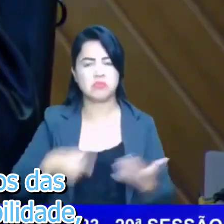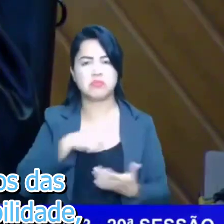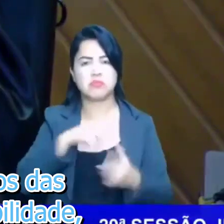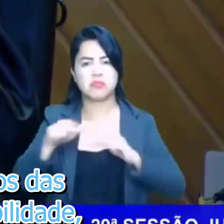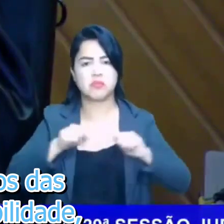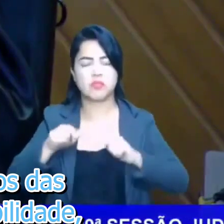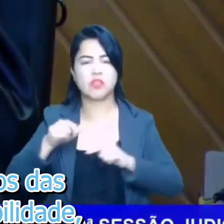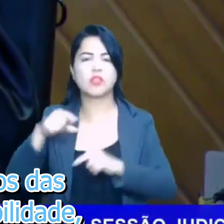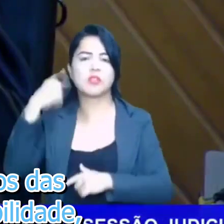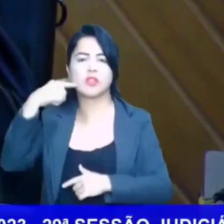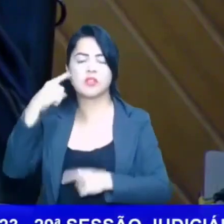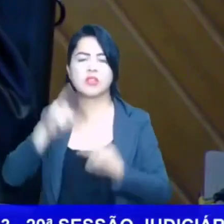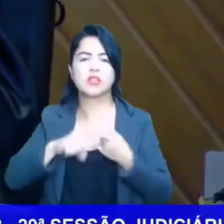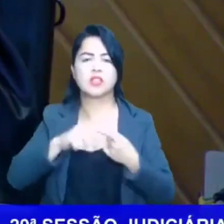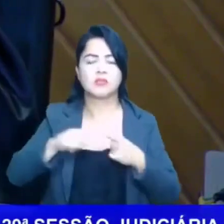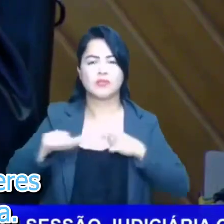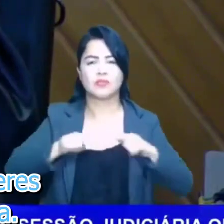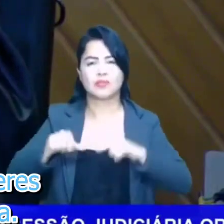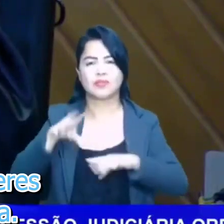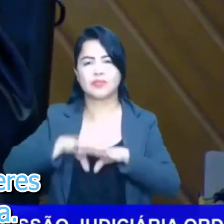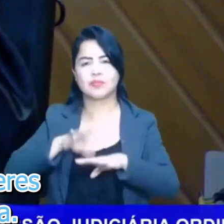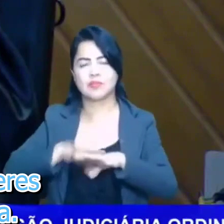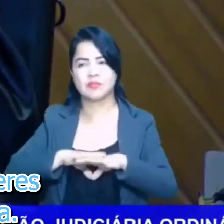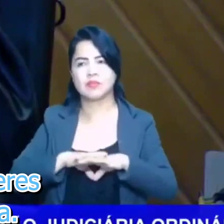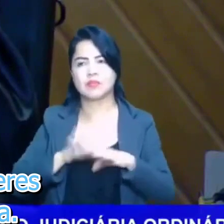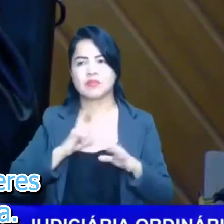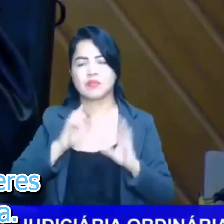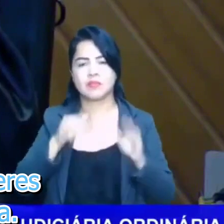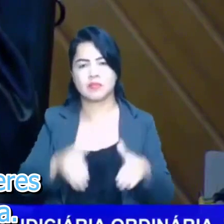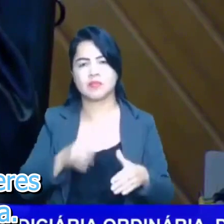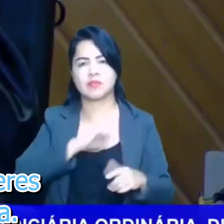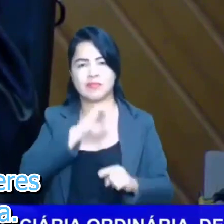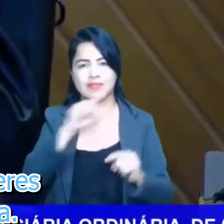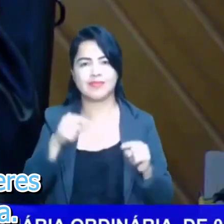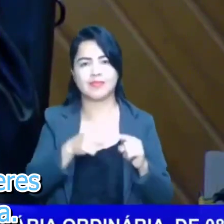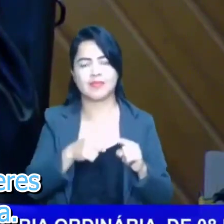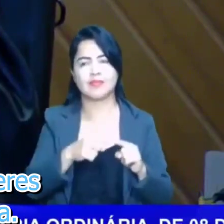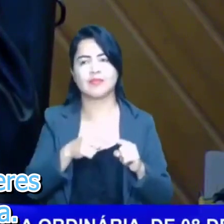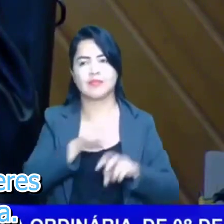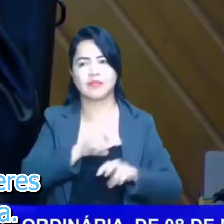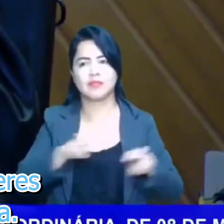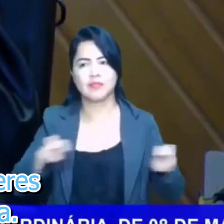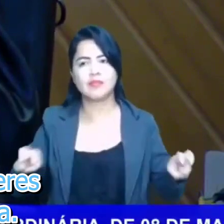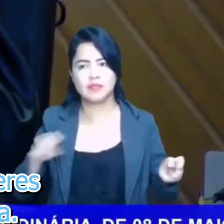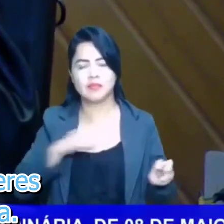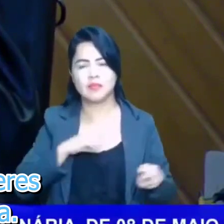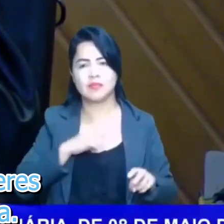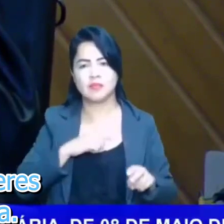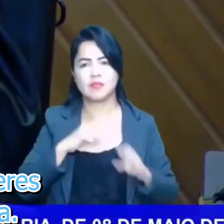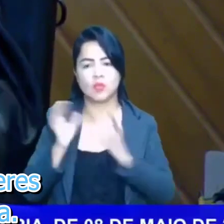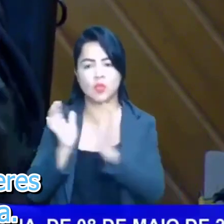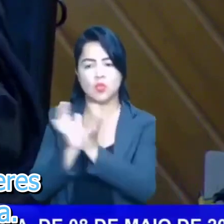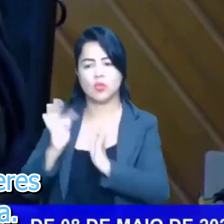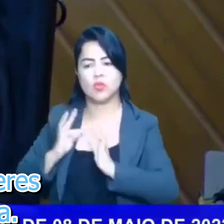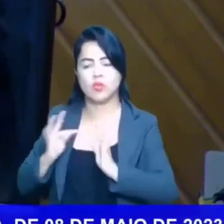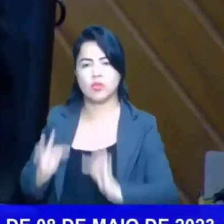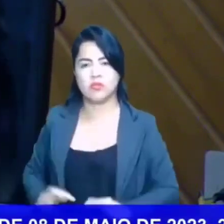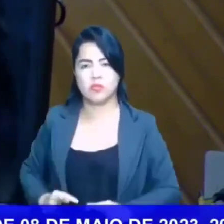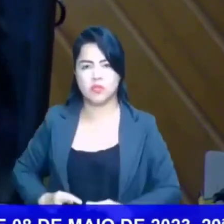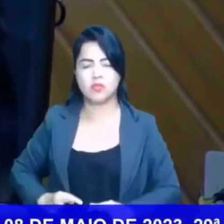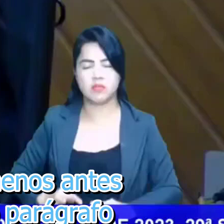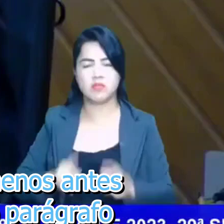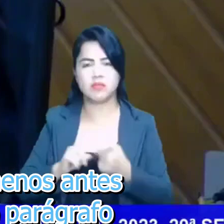serviços advocatícios e contabilidade, divergindo exclusivamente neste ponto dos pareceres exarados pela unidade técnica desta